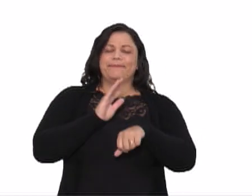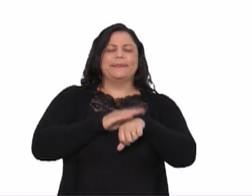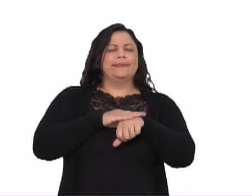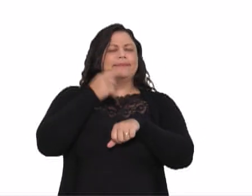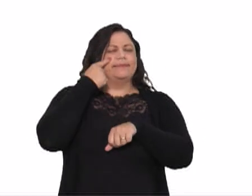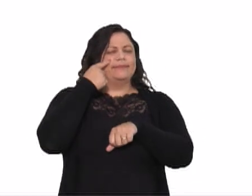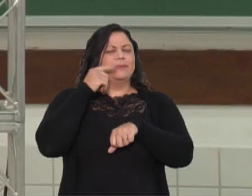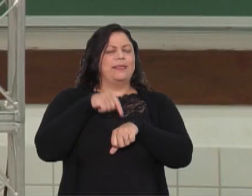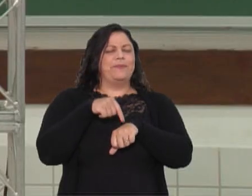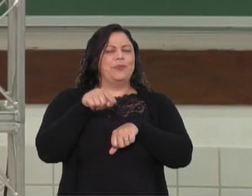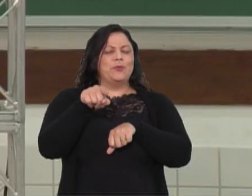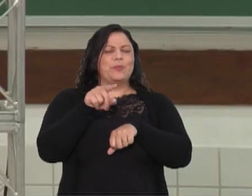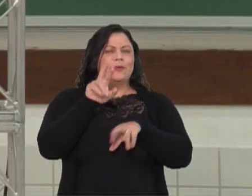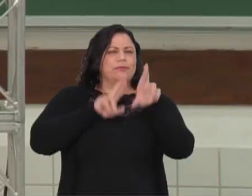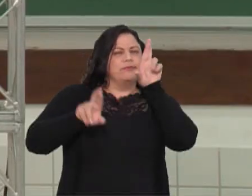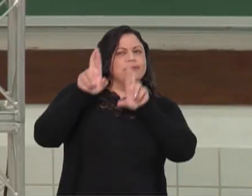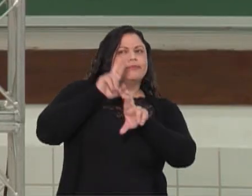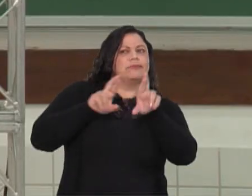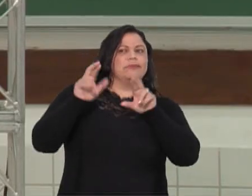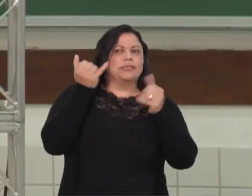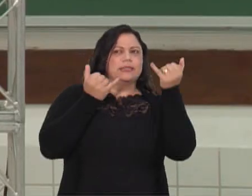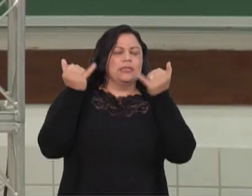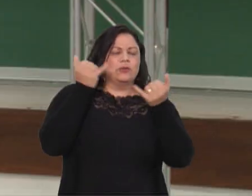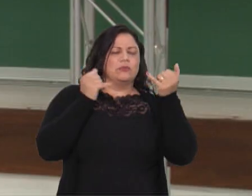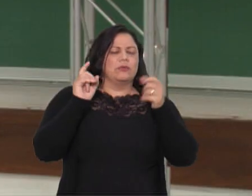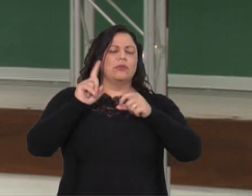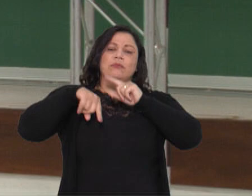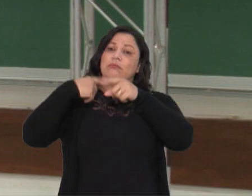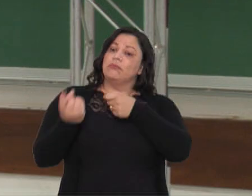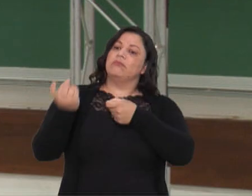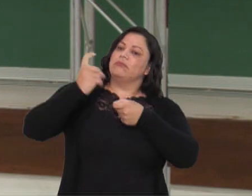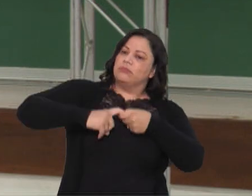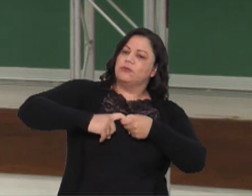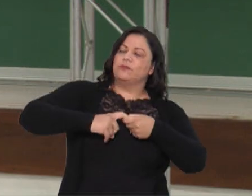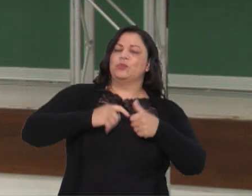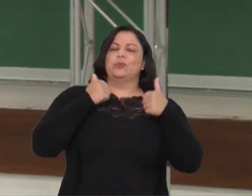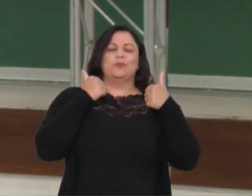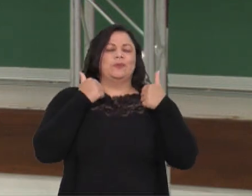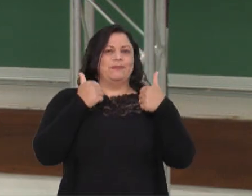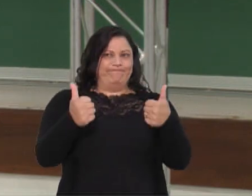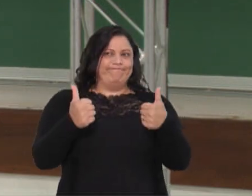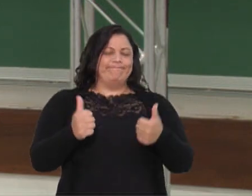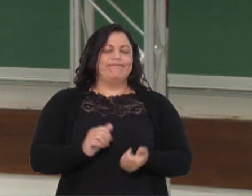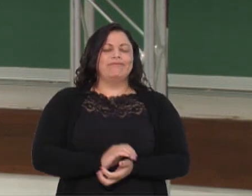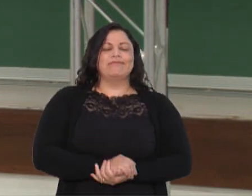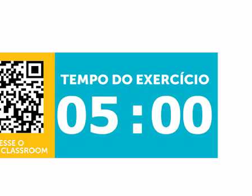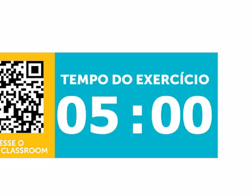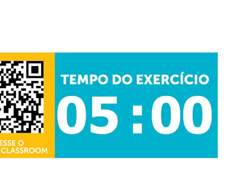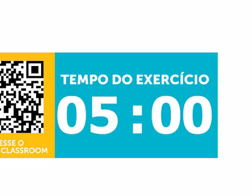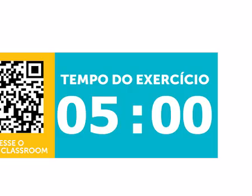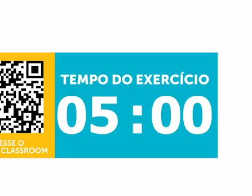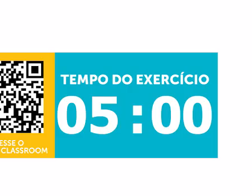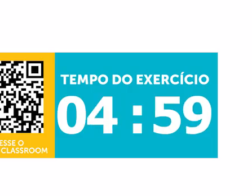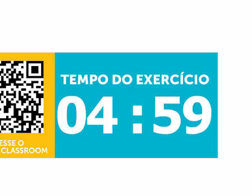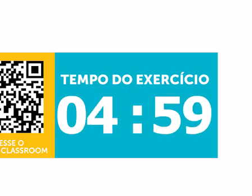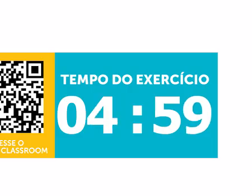vocês analisarem as informações e daí nós já voltamos com a possível resposta.